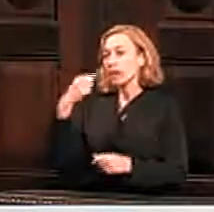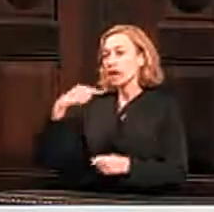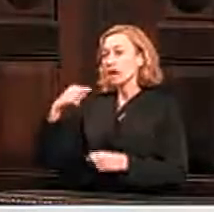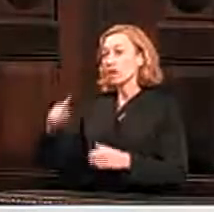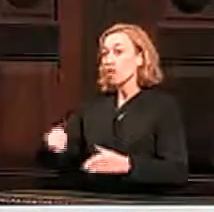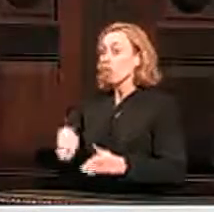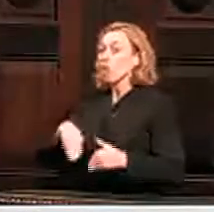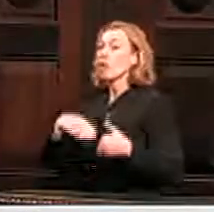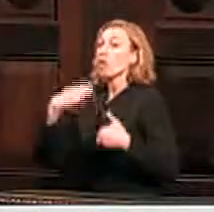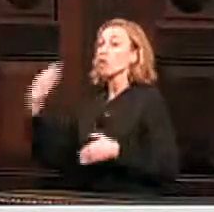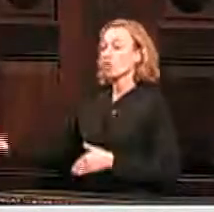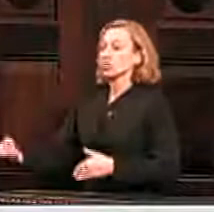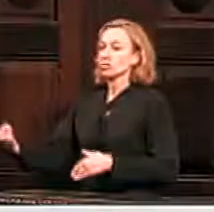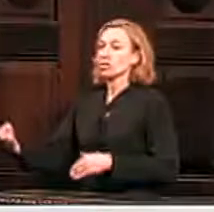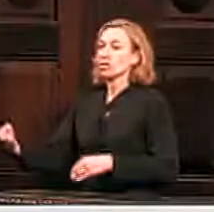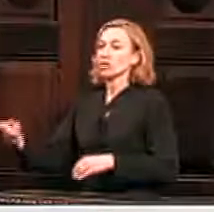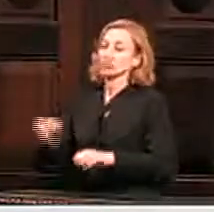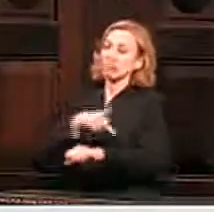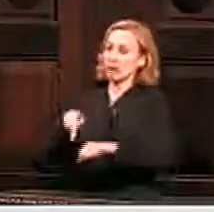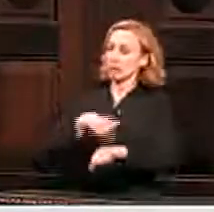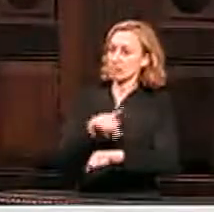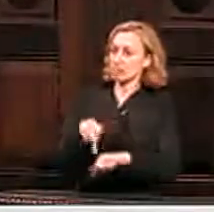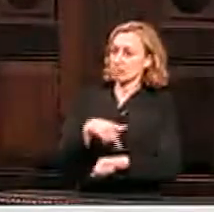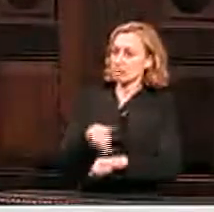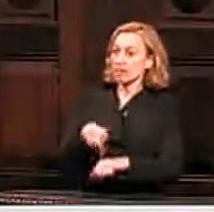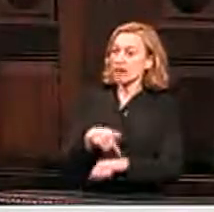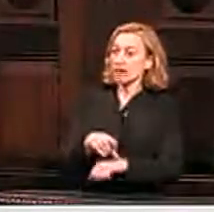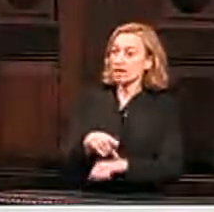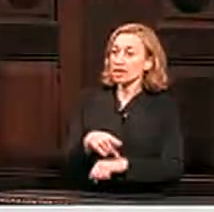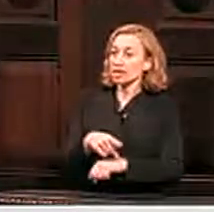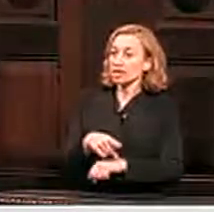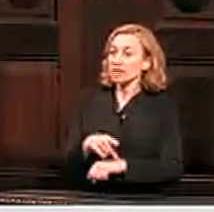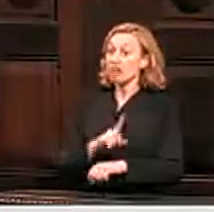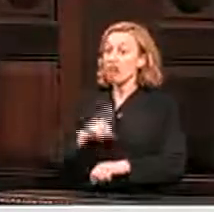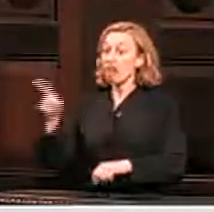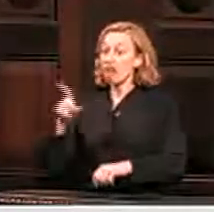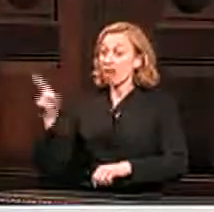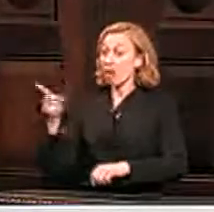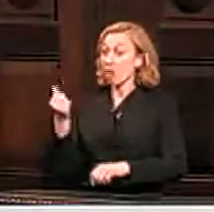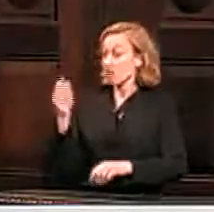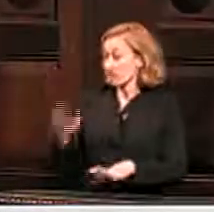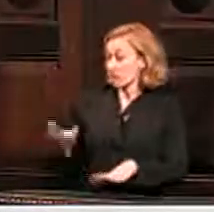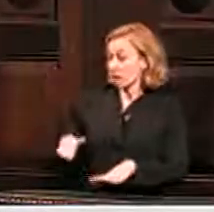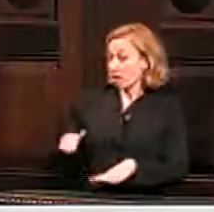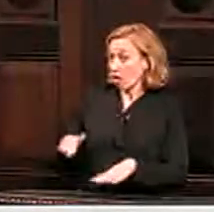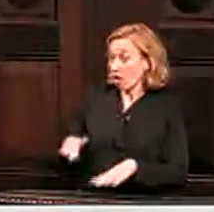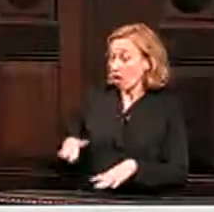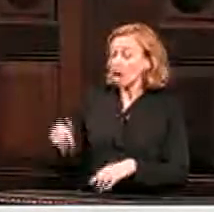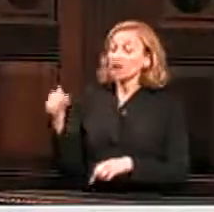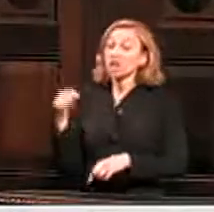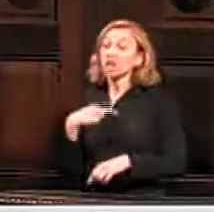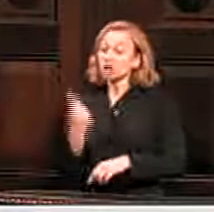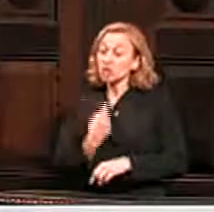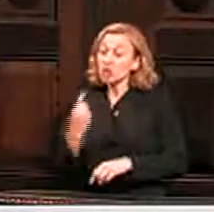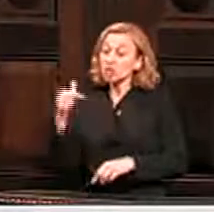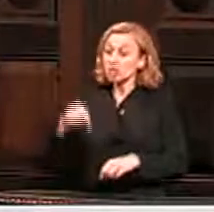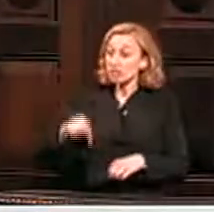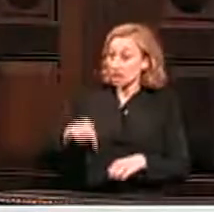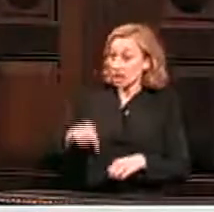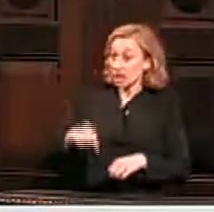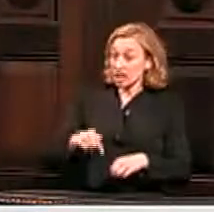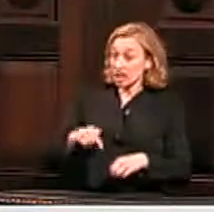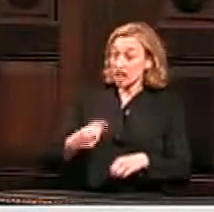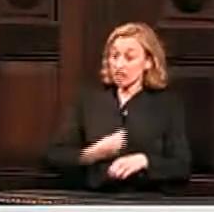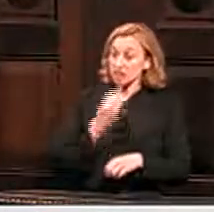tem total capacidade e competência para fazer o refinamento de todo o petróleo bruto